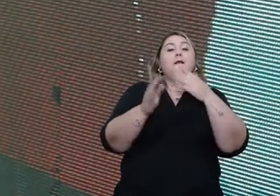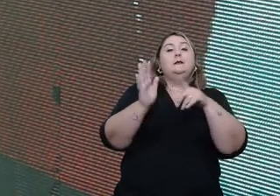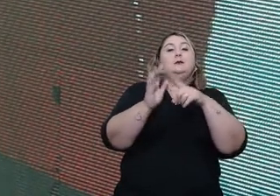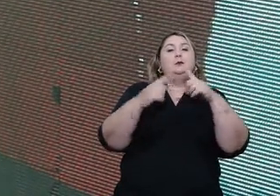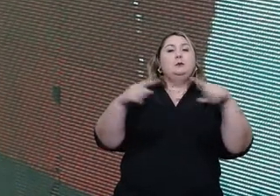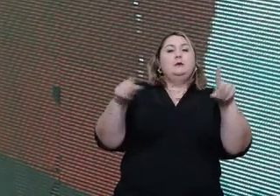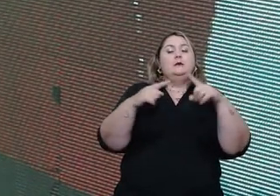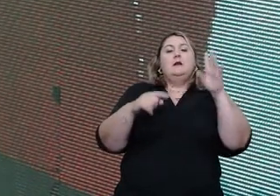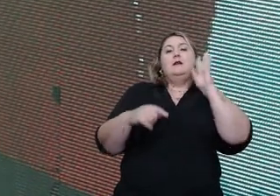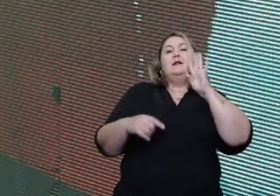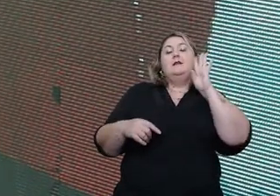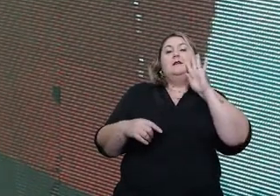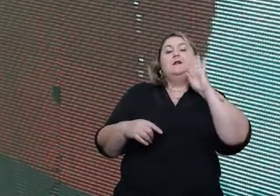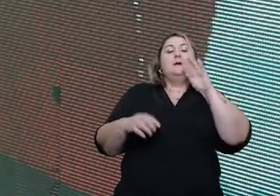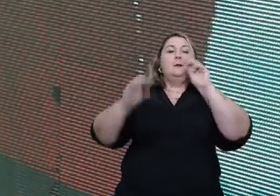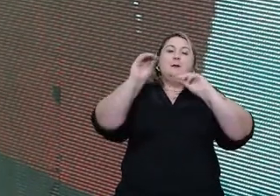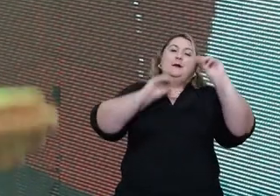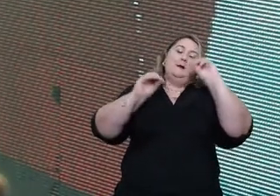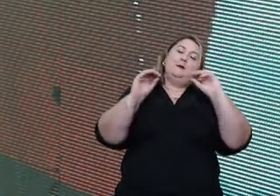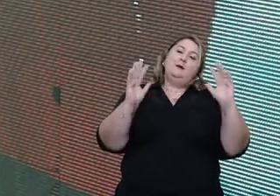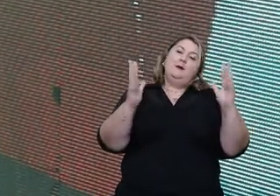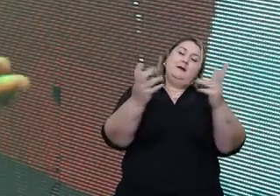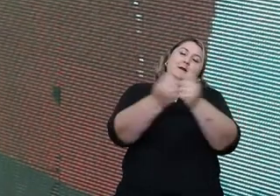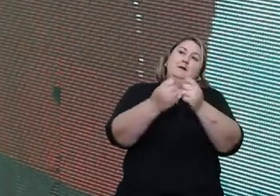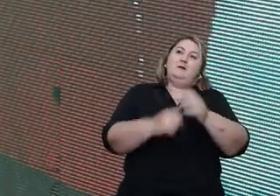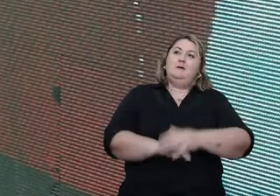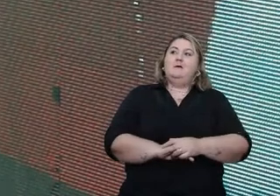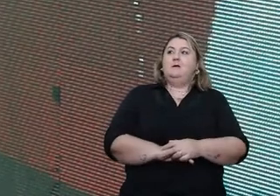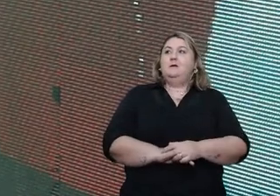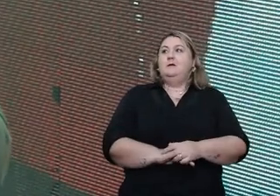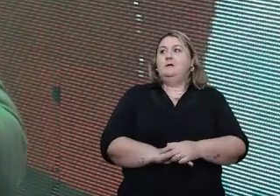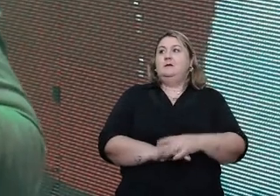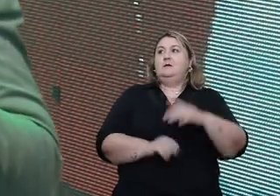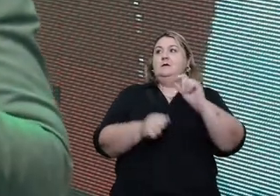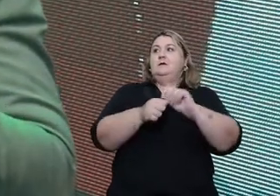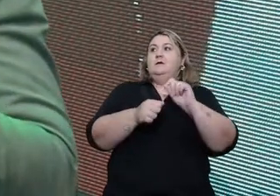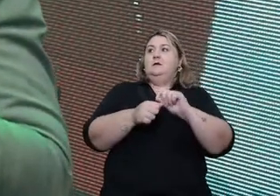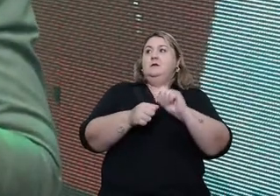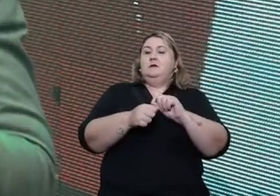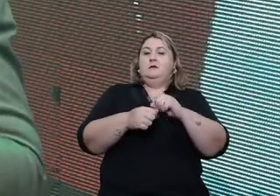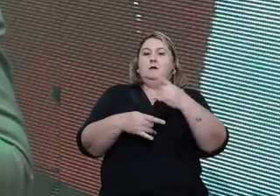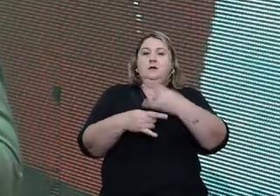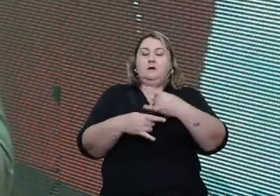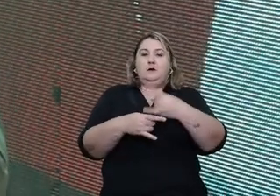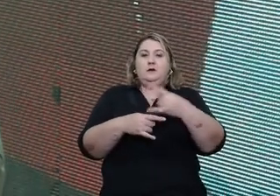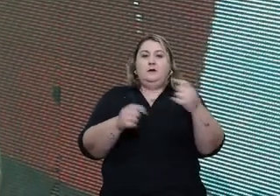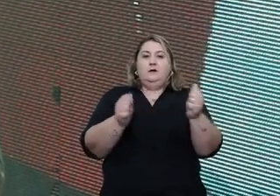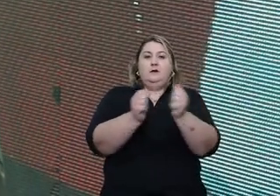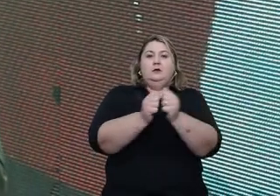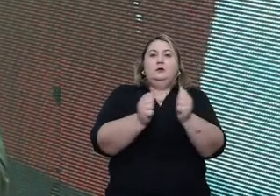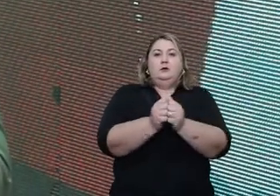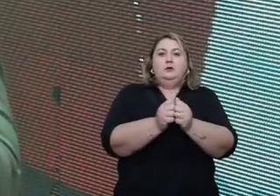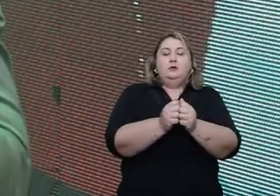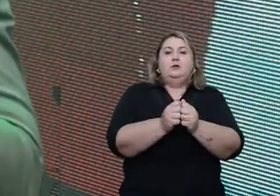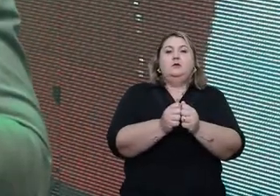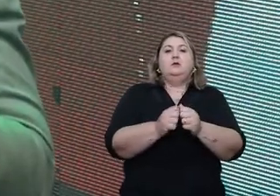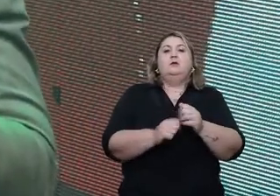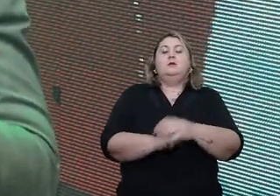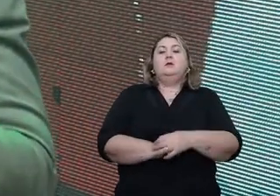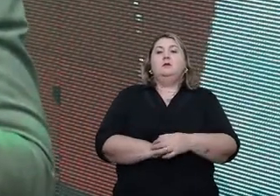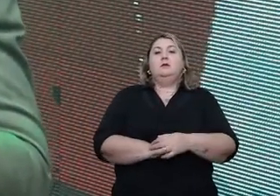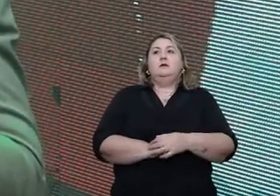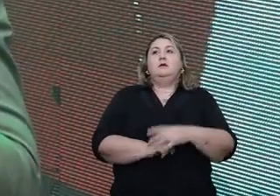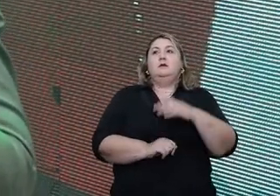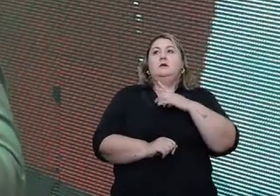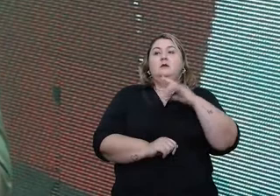música, muito legal. Um beijo a todos vocês, viu? A todos vocês que participaram aqui conosco, que mandaram mensagem, que mandaram fotos. Já abri